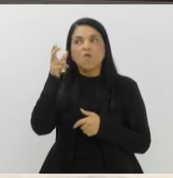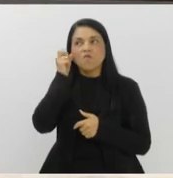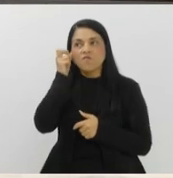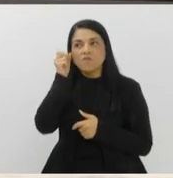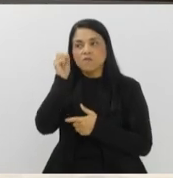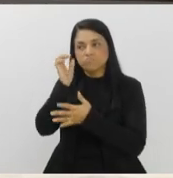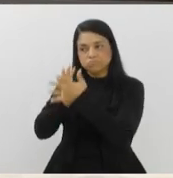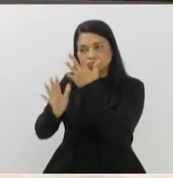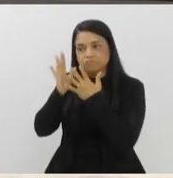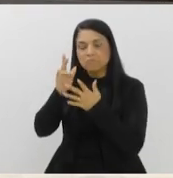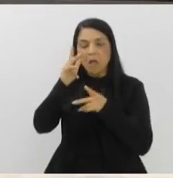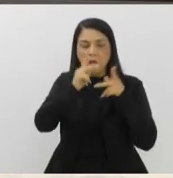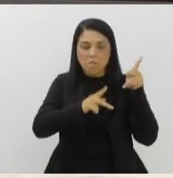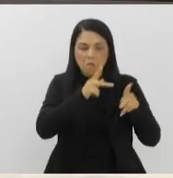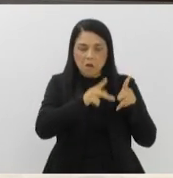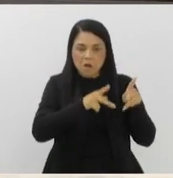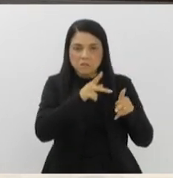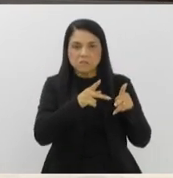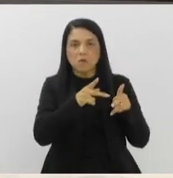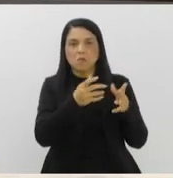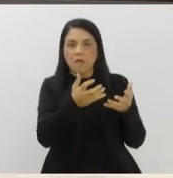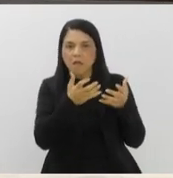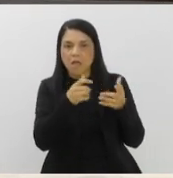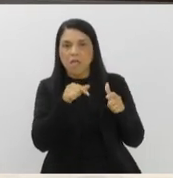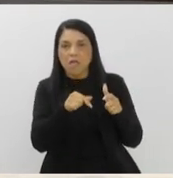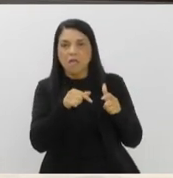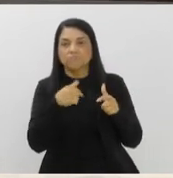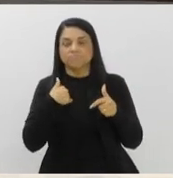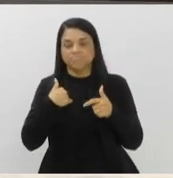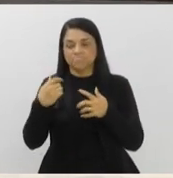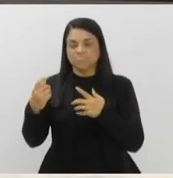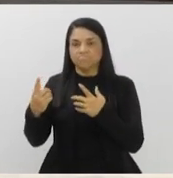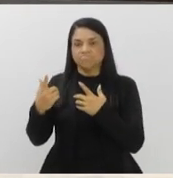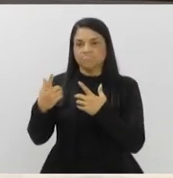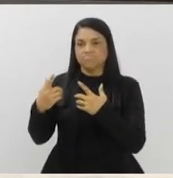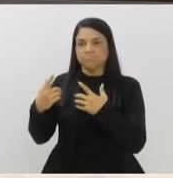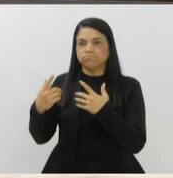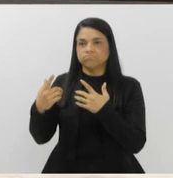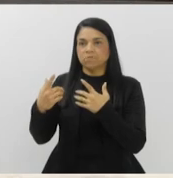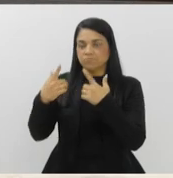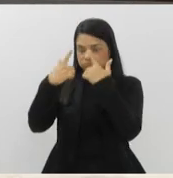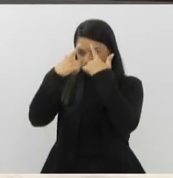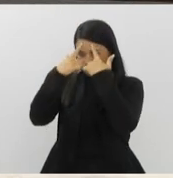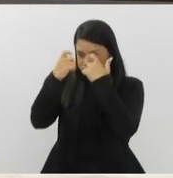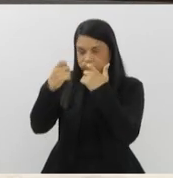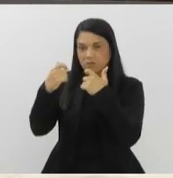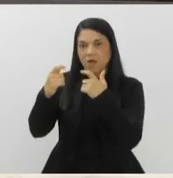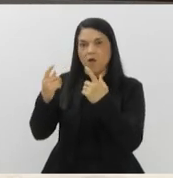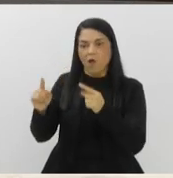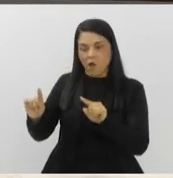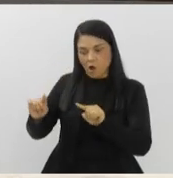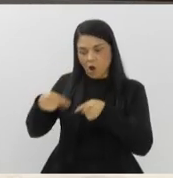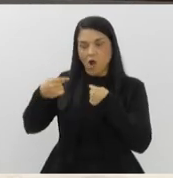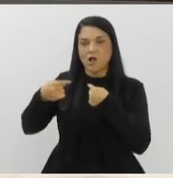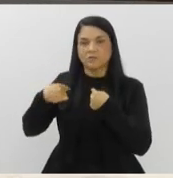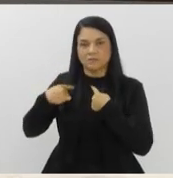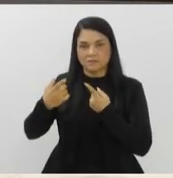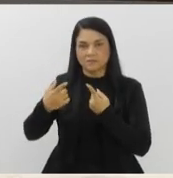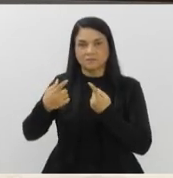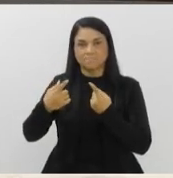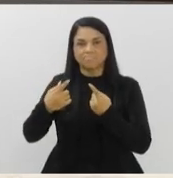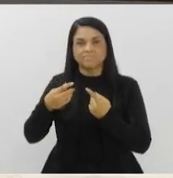a população tem. Fomos brutalmente agredidas, digamos, né, e com tentativas fortes